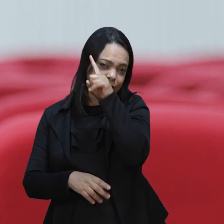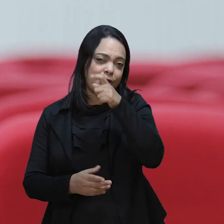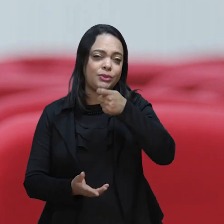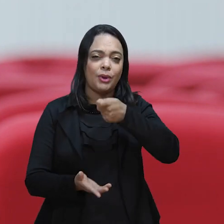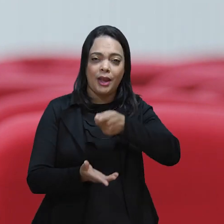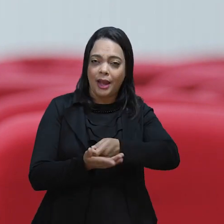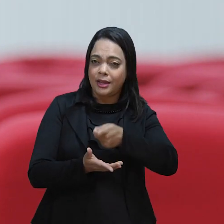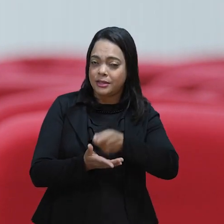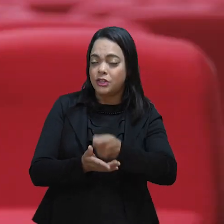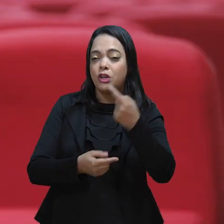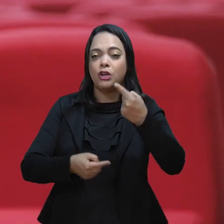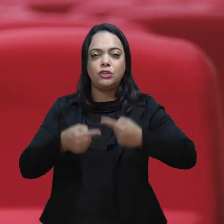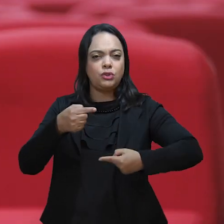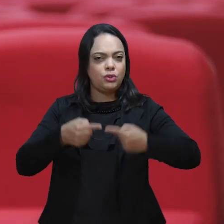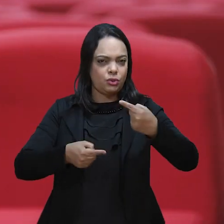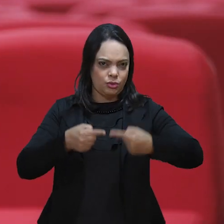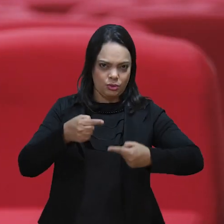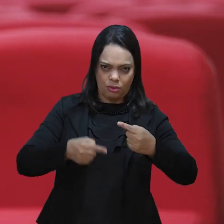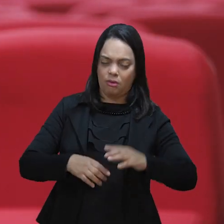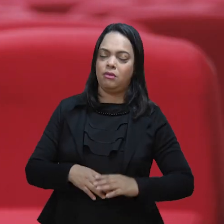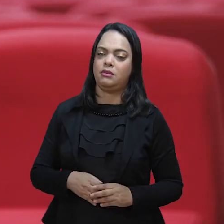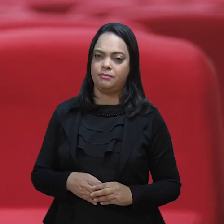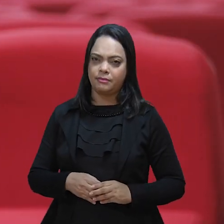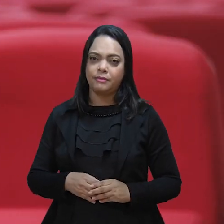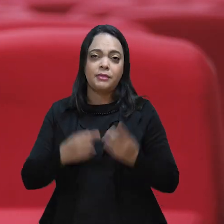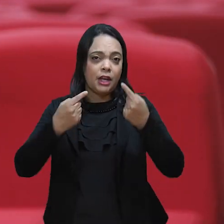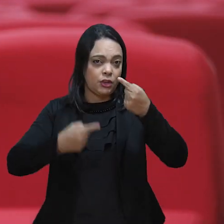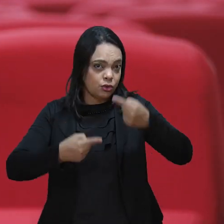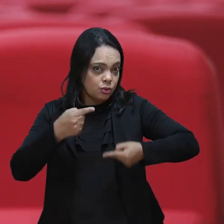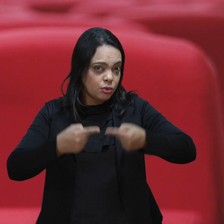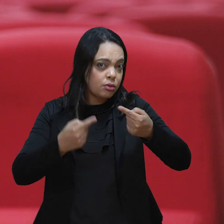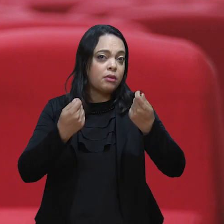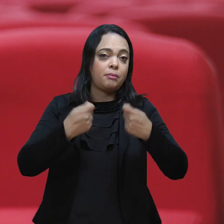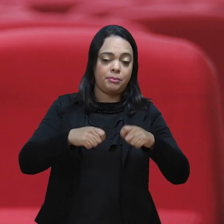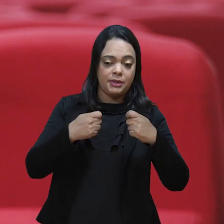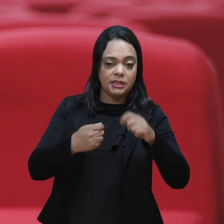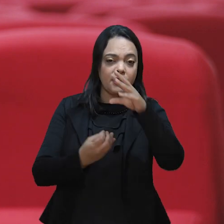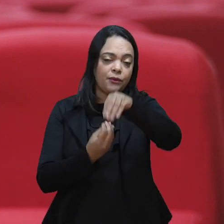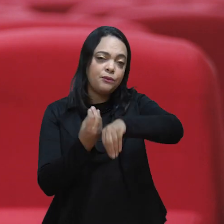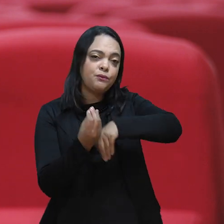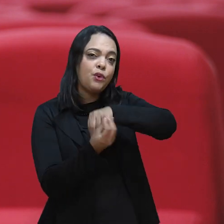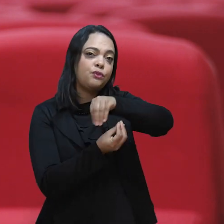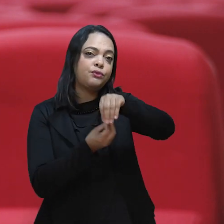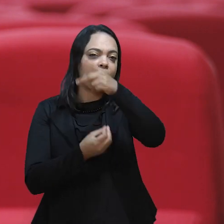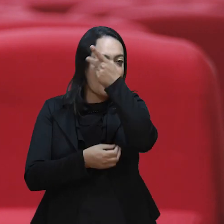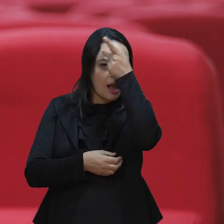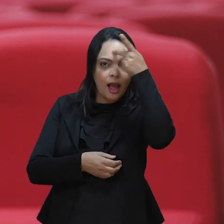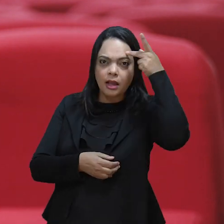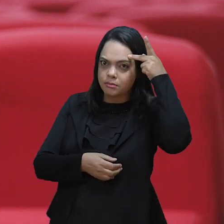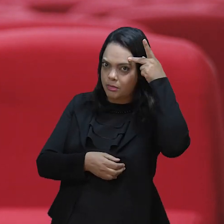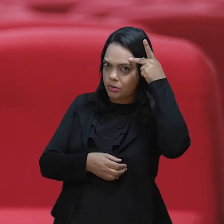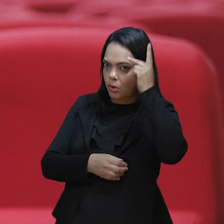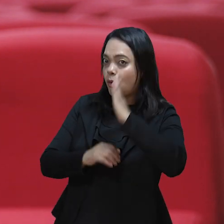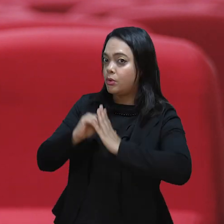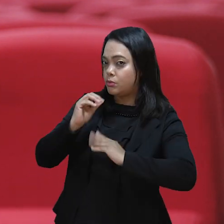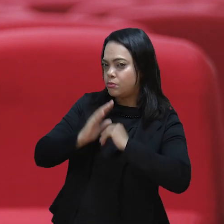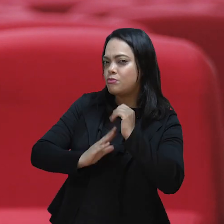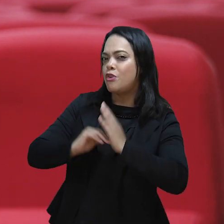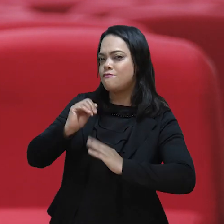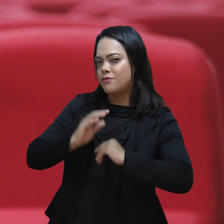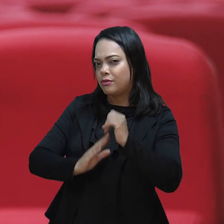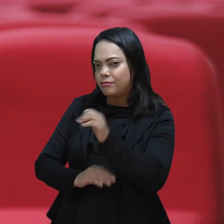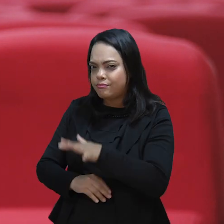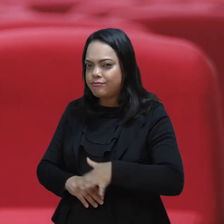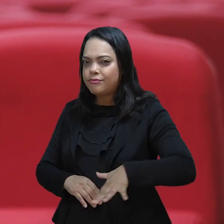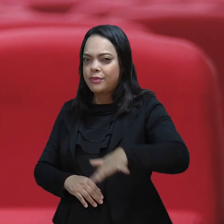ainda muita discussão. Muitas vezes as discussões, elas têm que envolver principalmente as pessoas da área, os especialistas, as